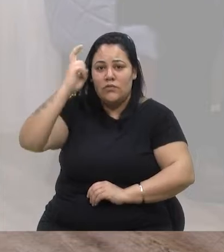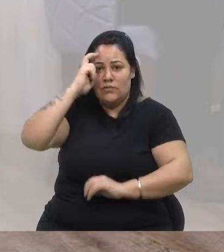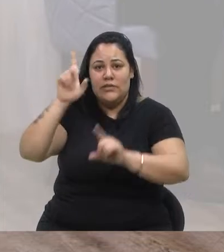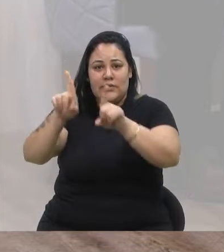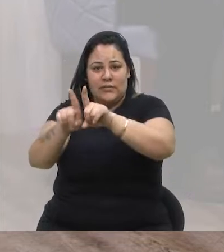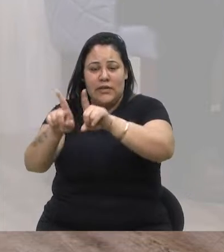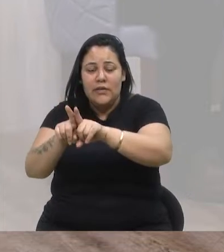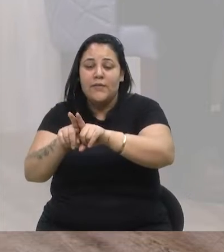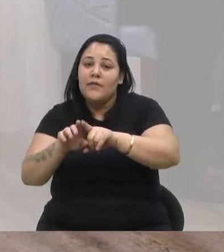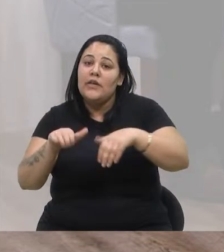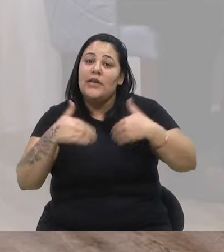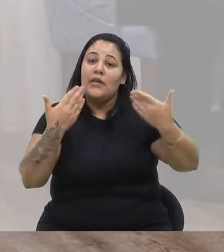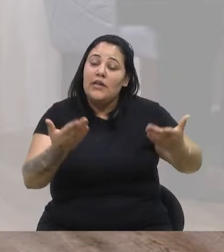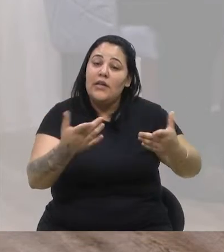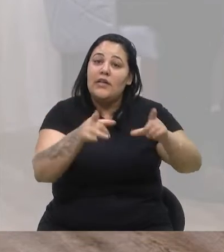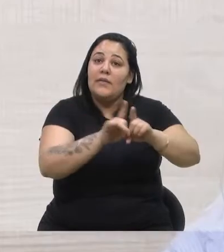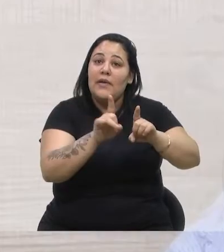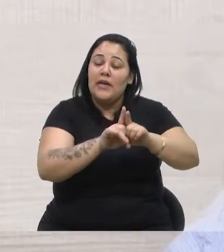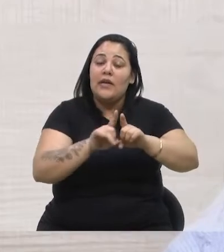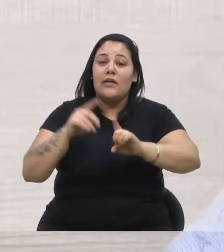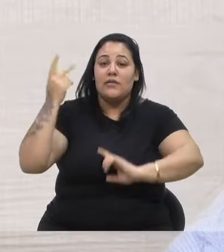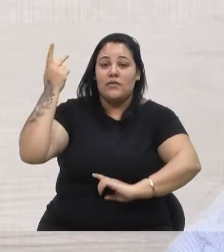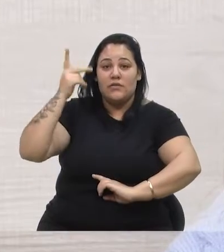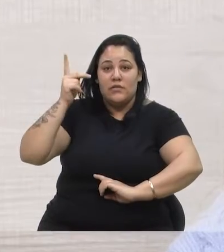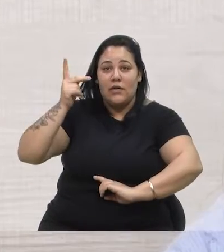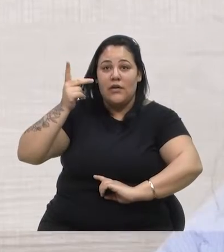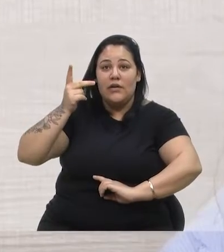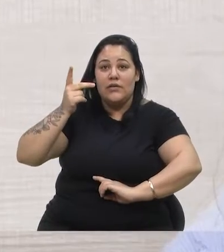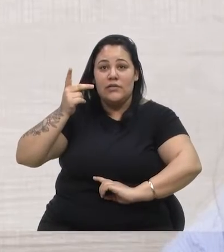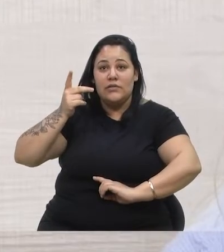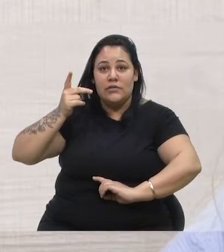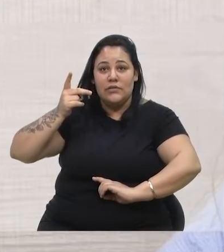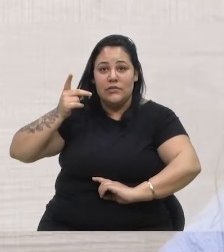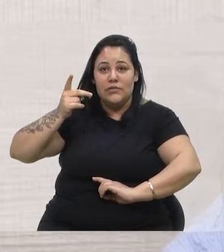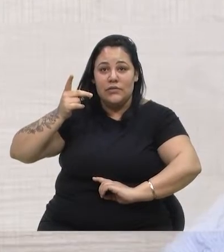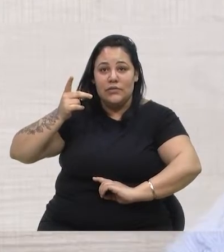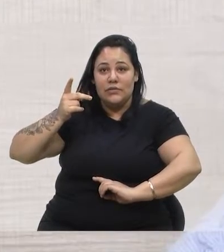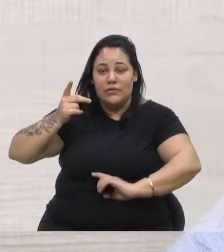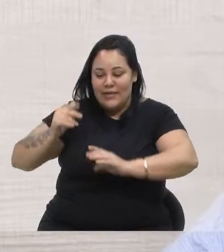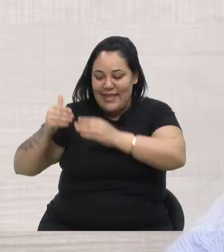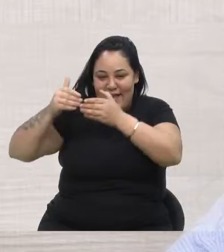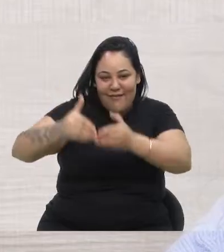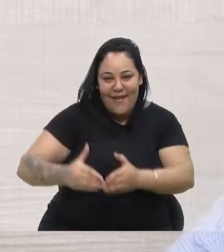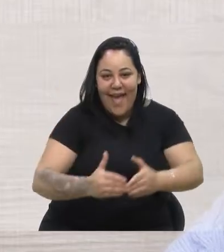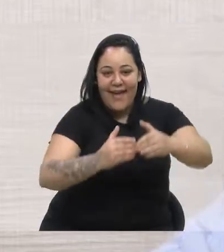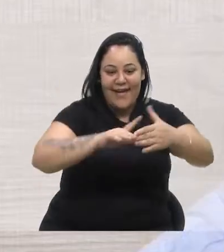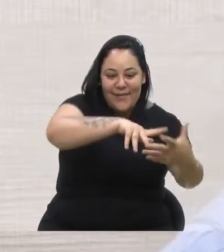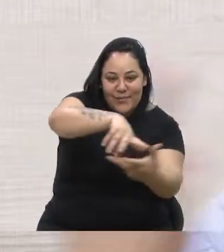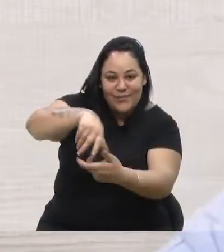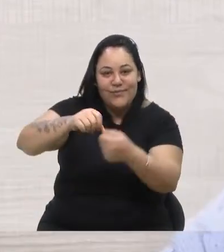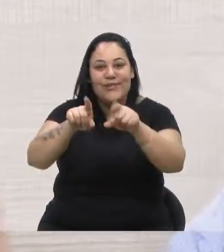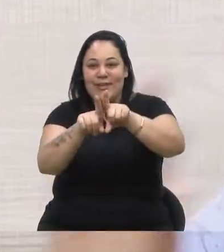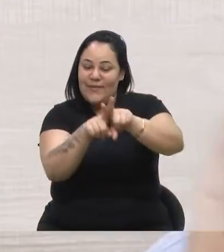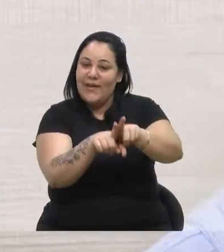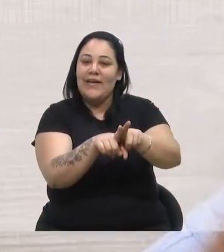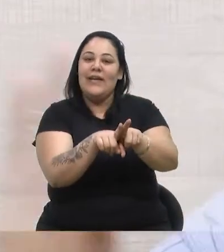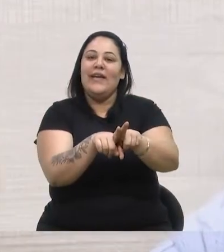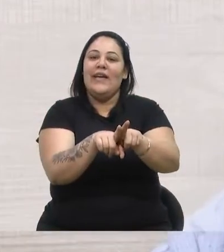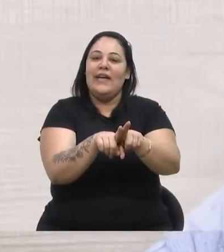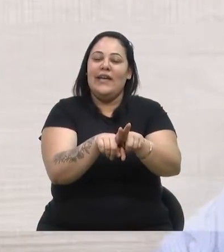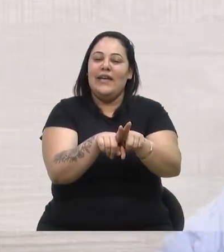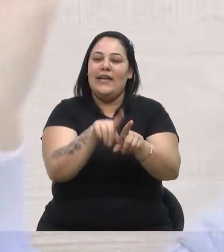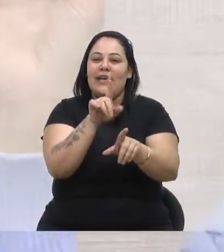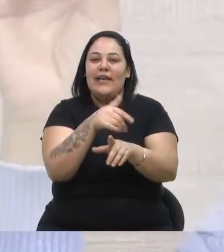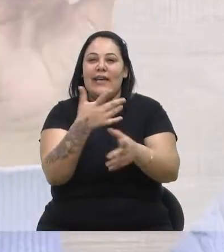preparação, né? E, além disso, os contos, no caso meu e do Navega Mundo, que se escreve tudo junto no